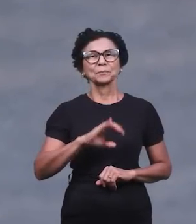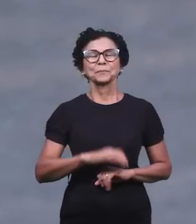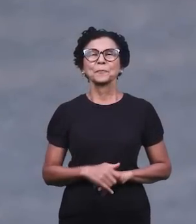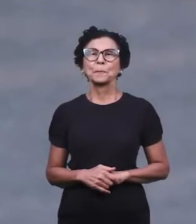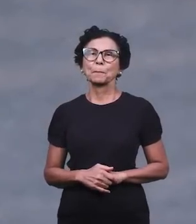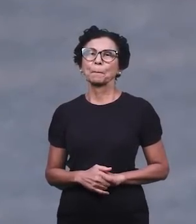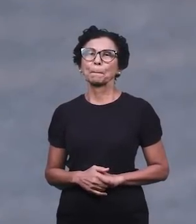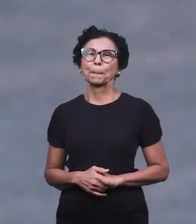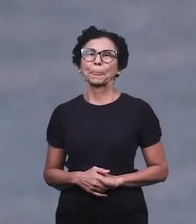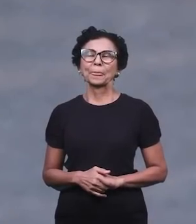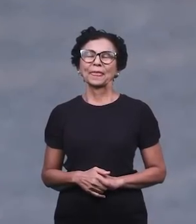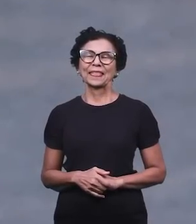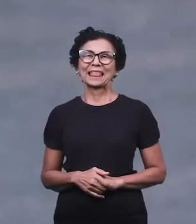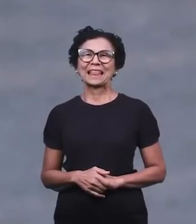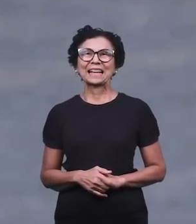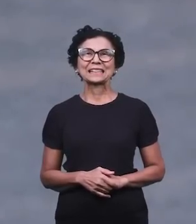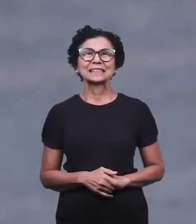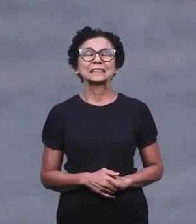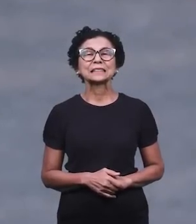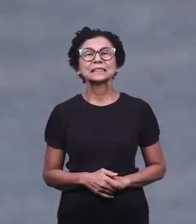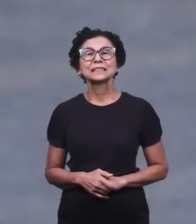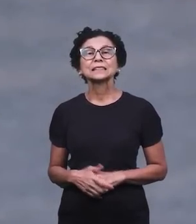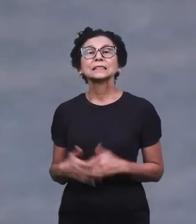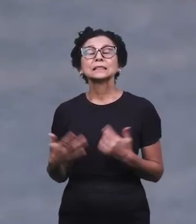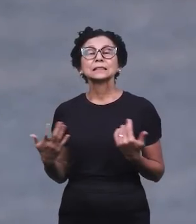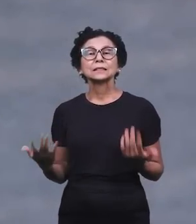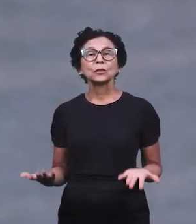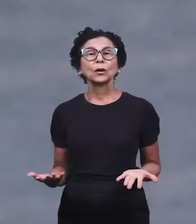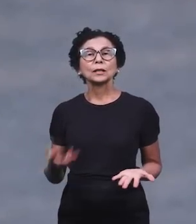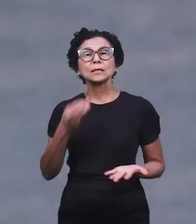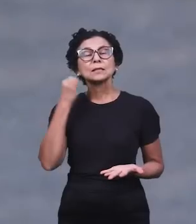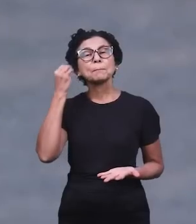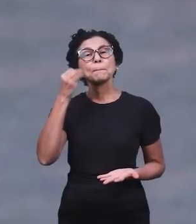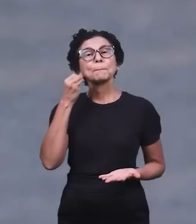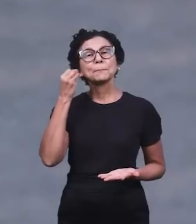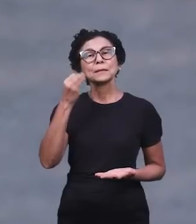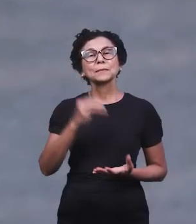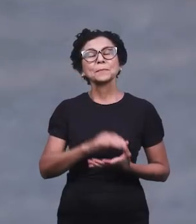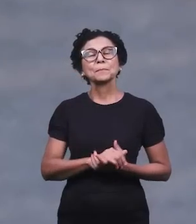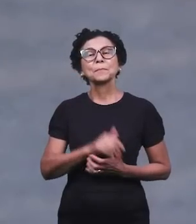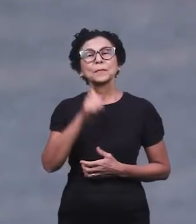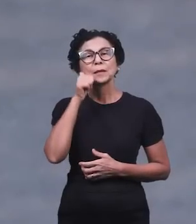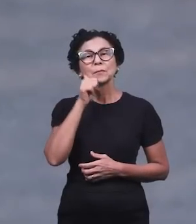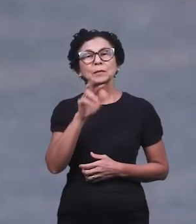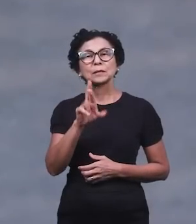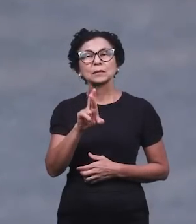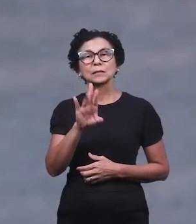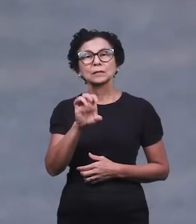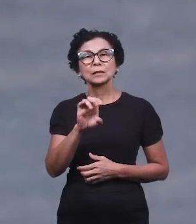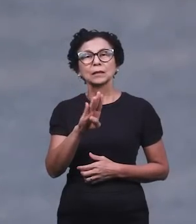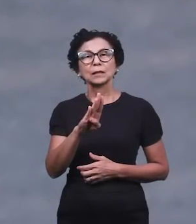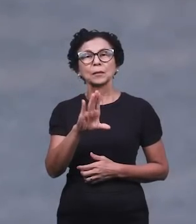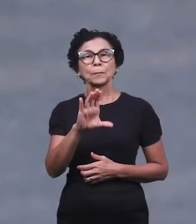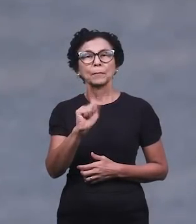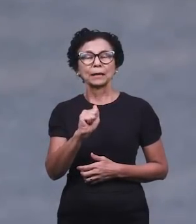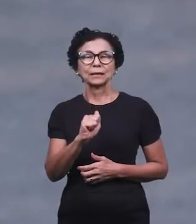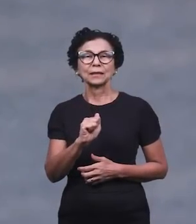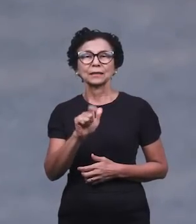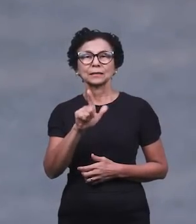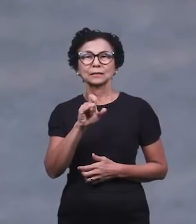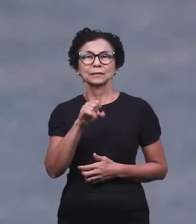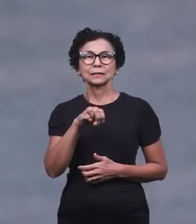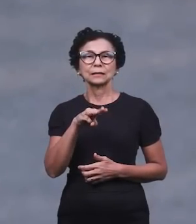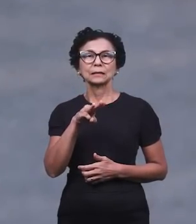vai trazer a sua experiência agora é a nossa irmã Rebeca Lima. Ela é da igreja de Ottawa,